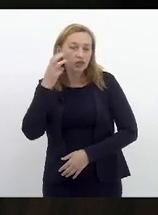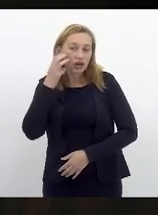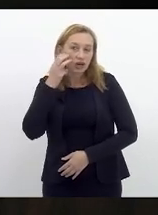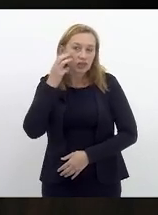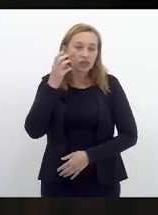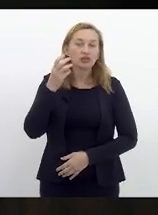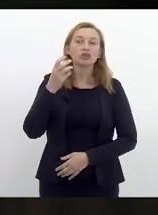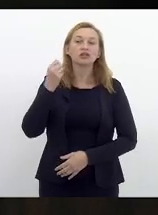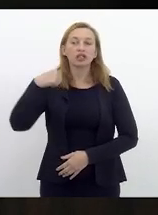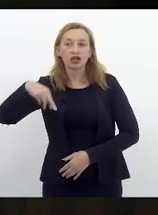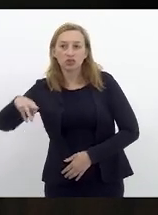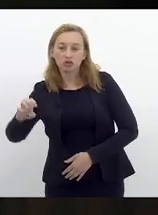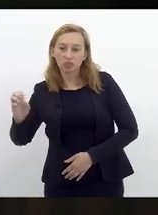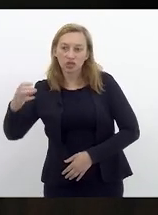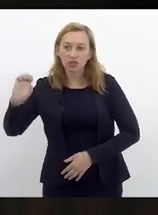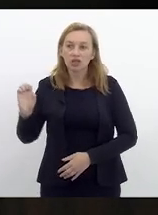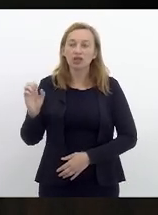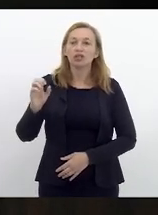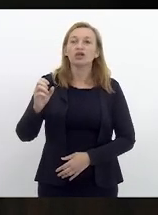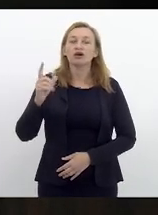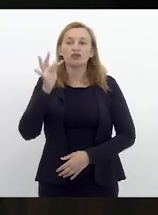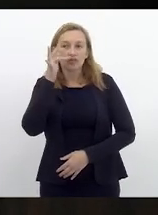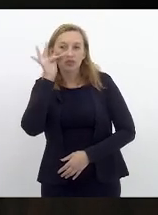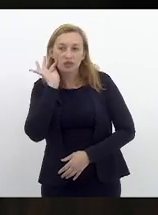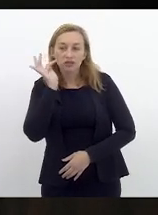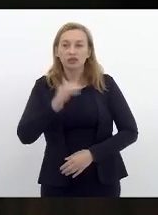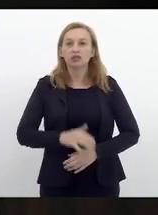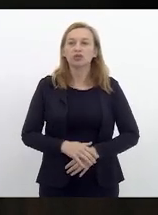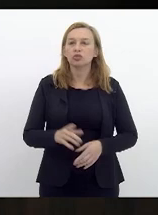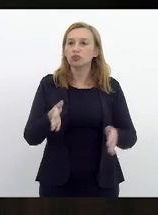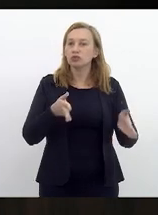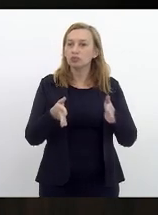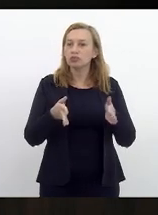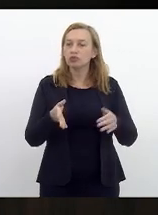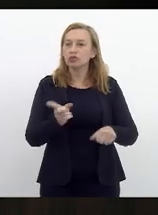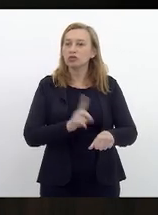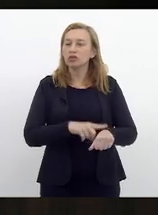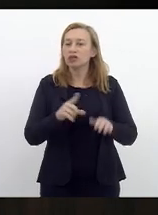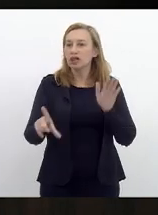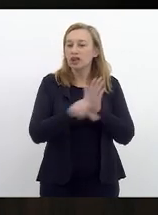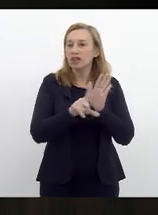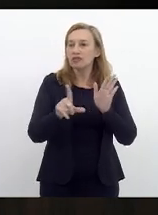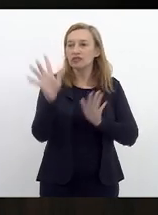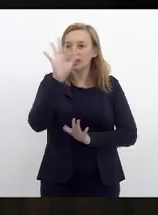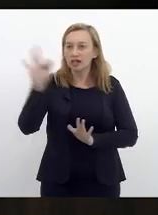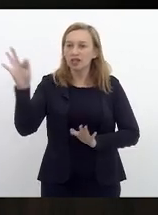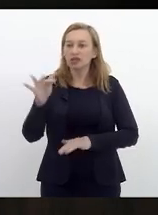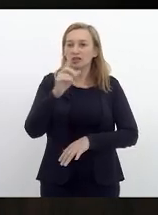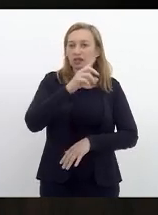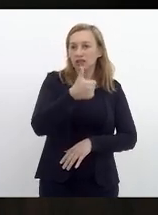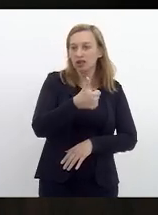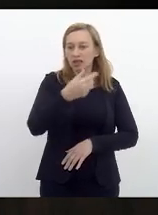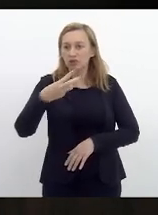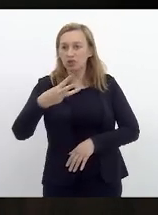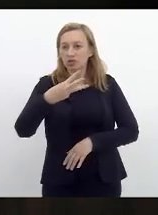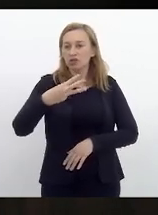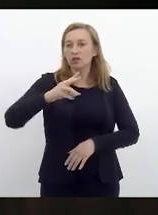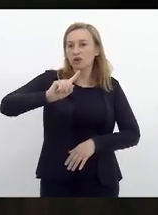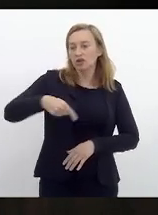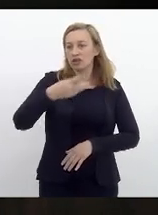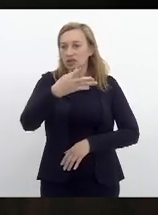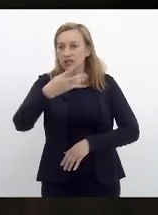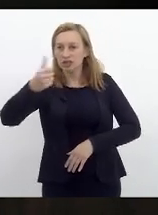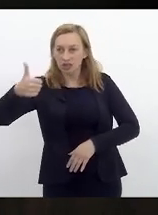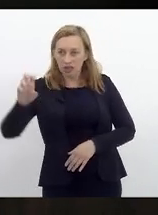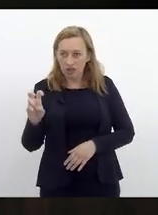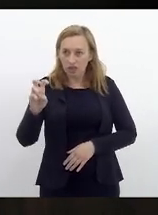Mink, André Siciliano e Flávio Serafim, que fixa o prazo para a implementação do disposto na Lei Federal 13.415, de 16 de fevereiro de